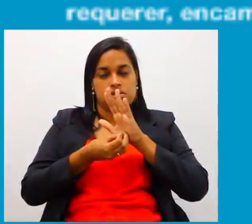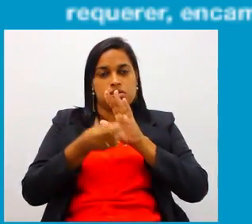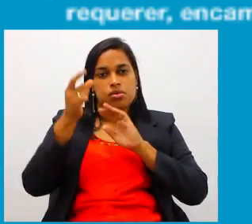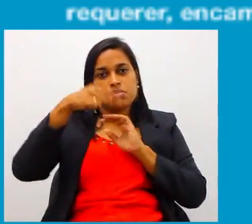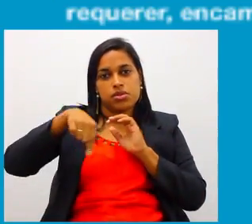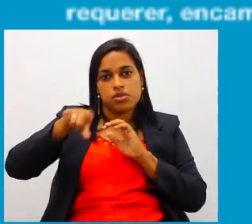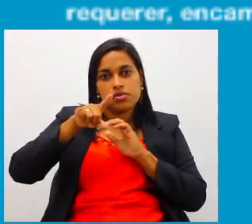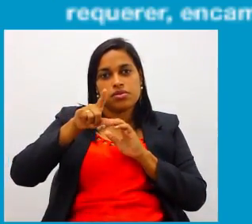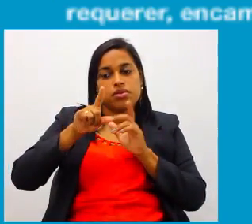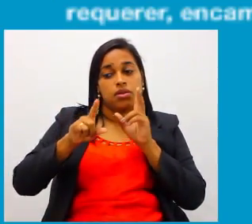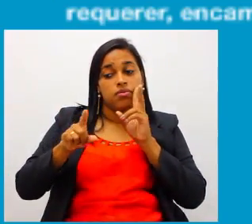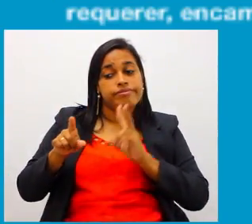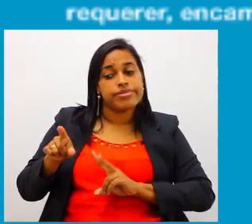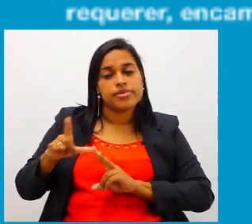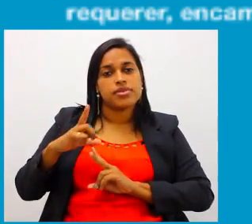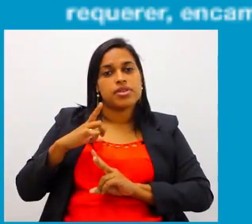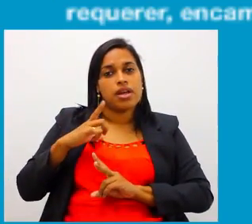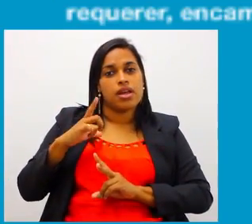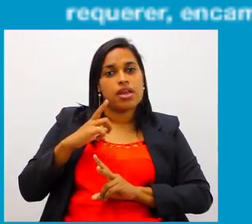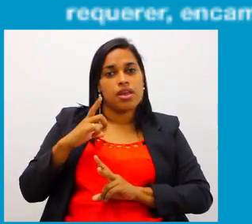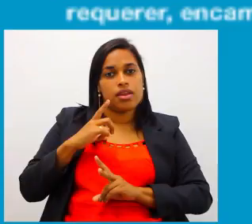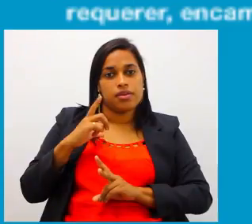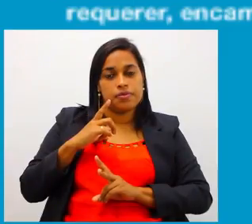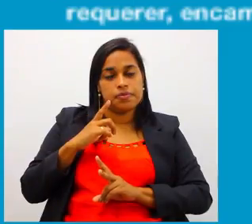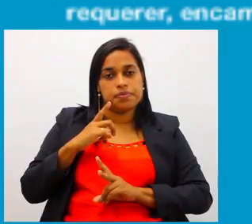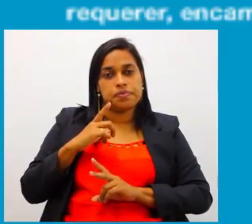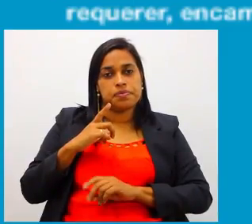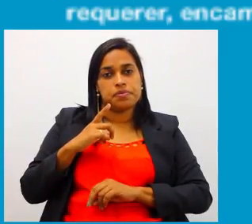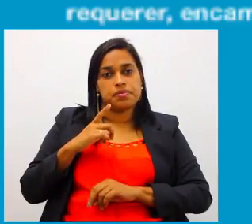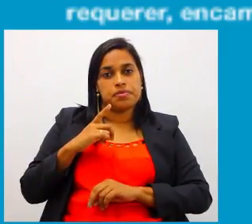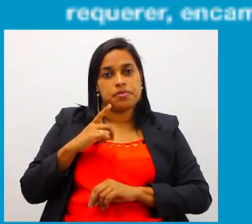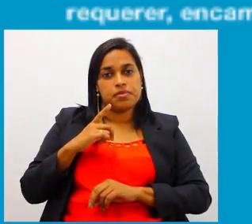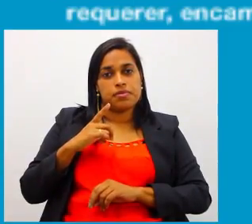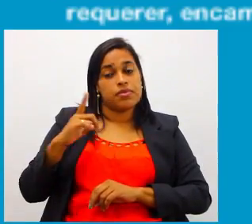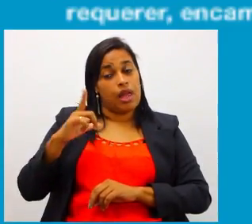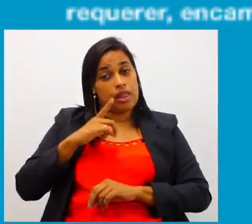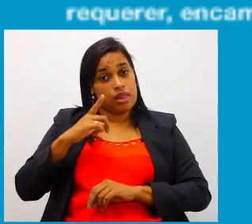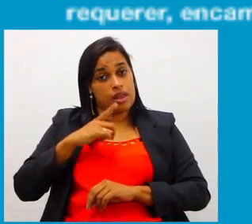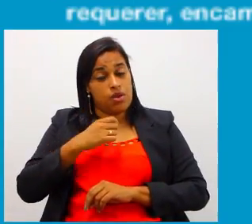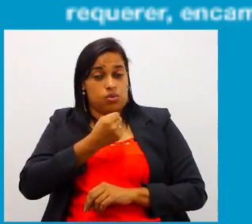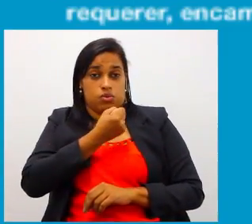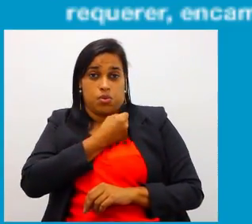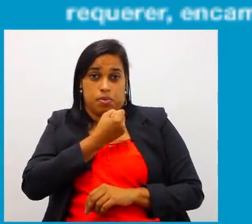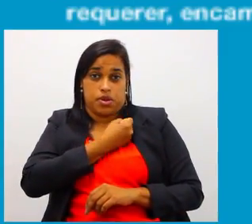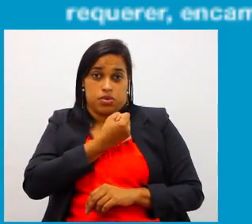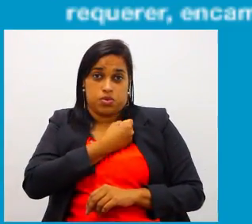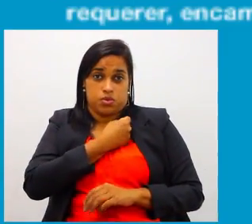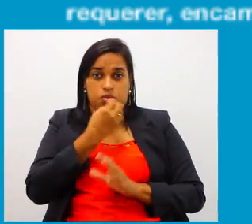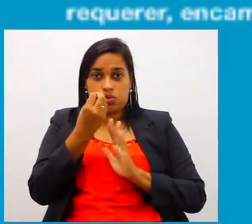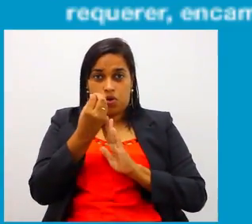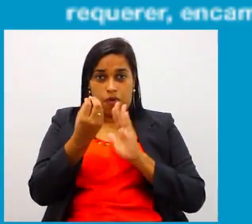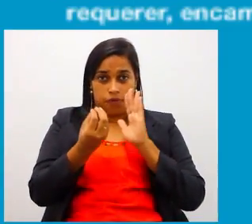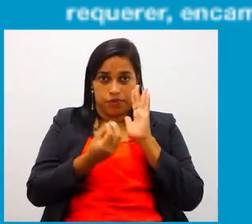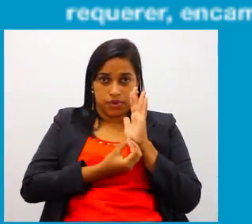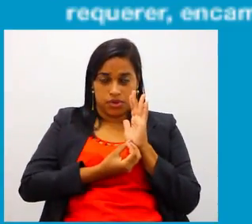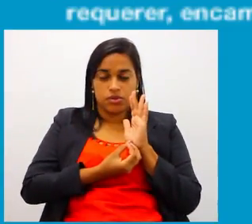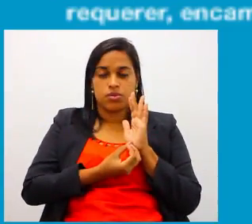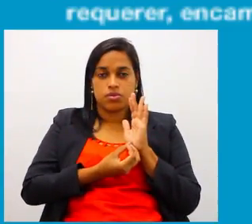você. No canto superior à esquerda eu tenho ali a marcação do número do ofício eu